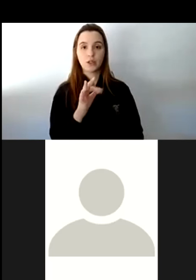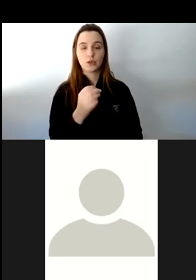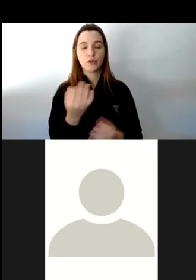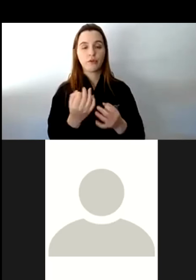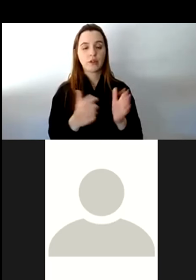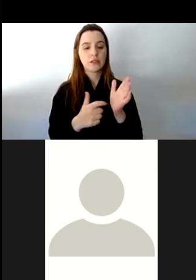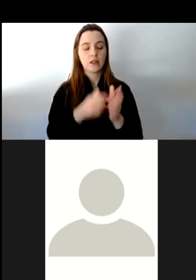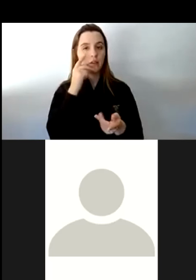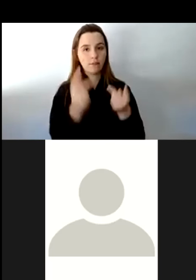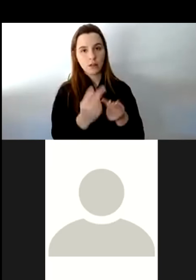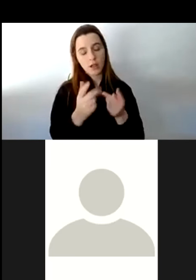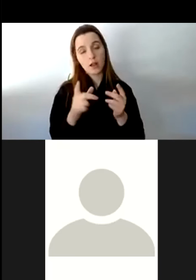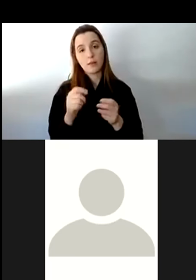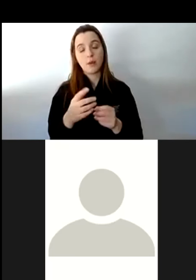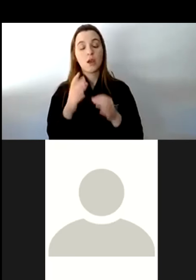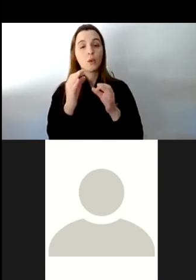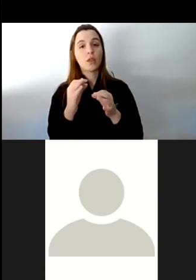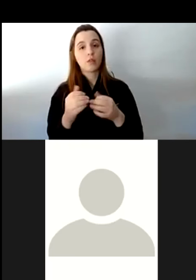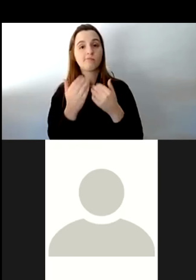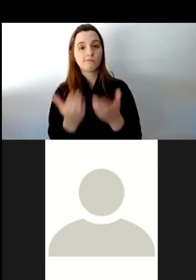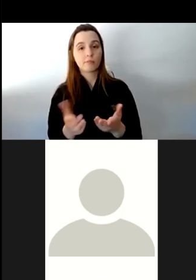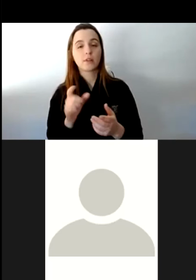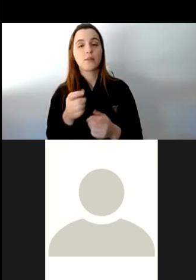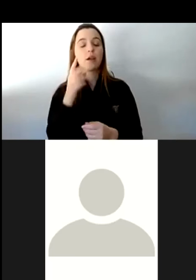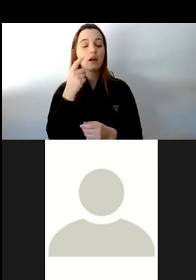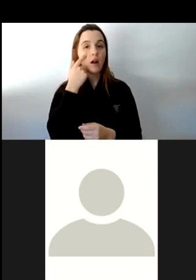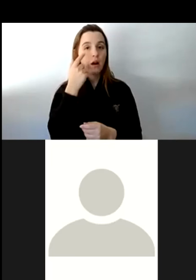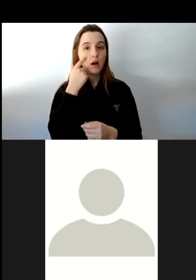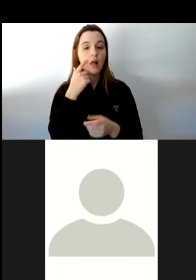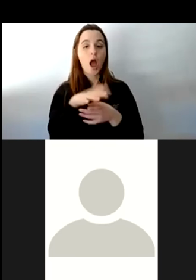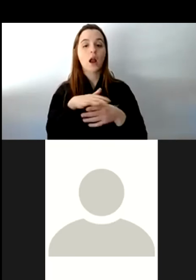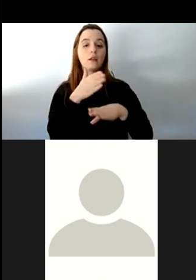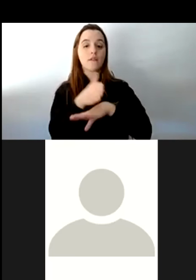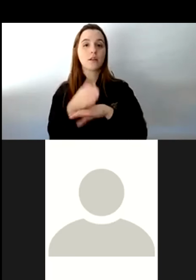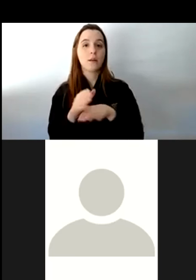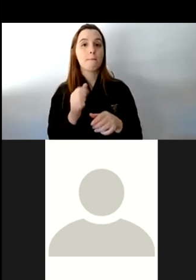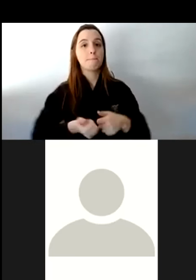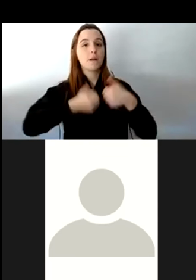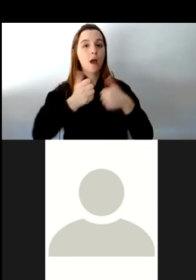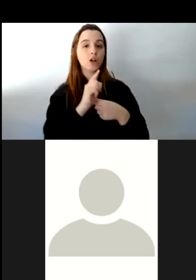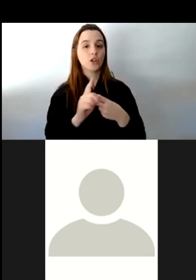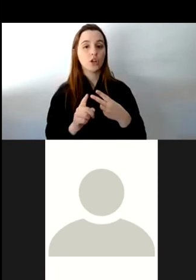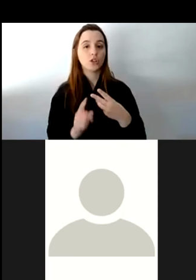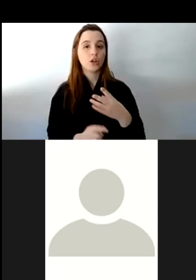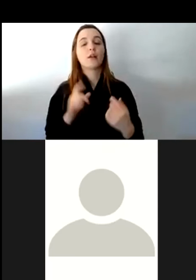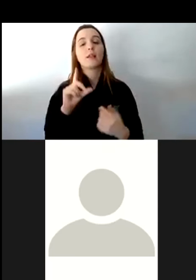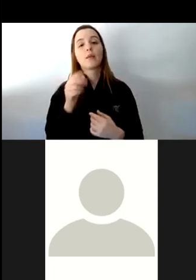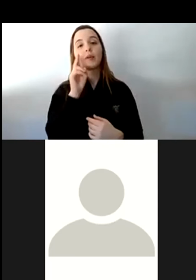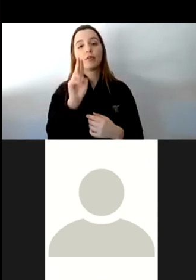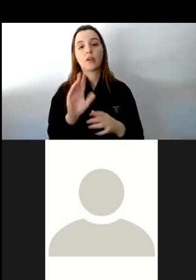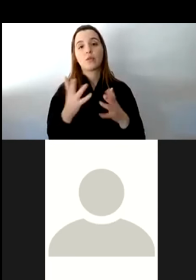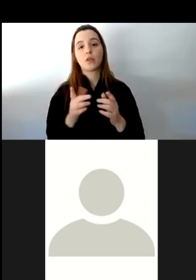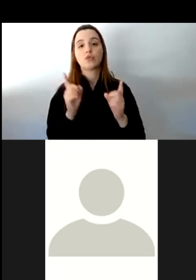cuidados, identificar as grandes áreas de intervenção e aquelas que foram propostas à tutela para serem reconhecidas como centros de